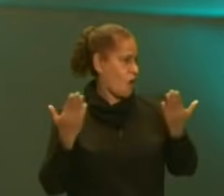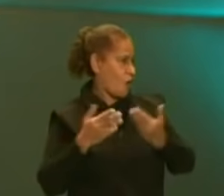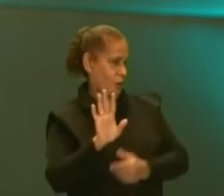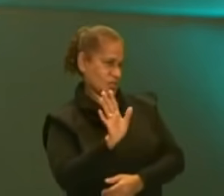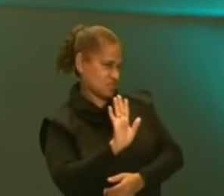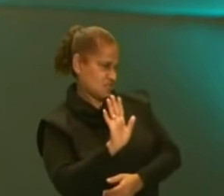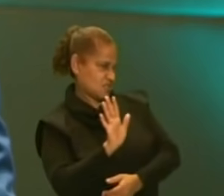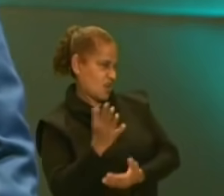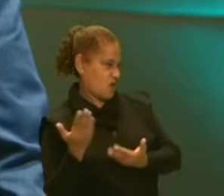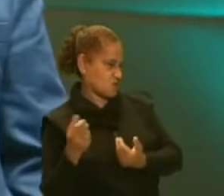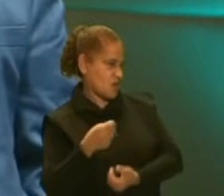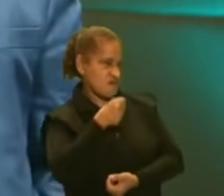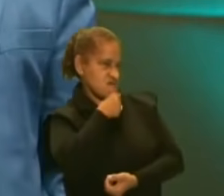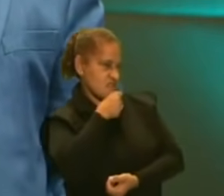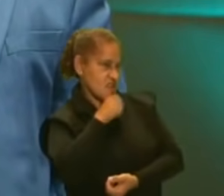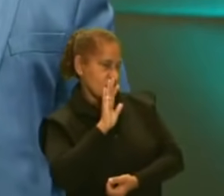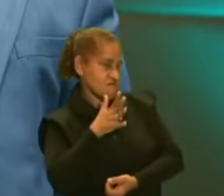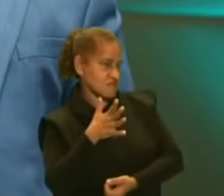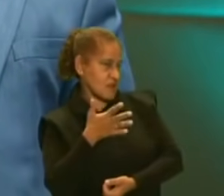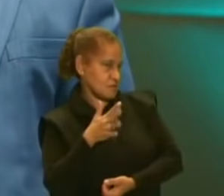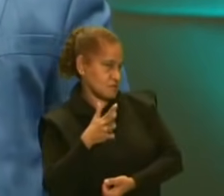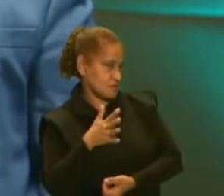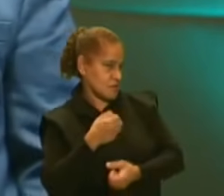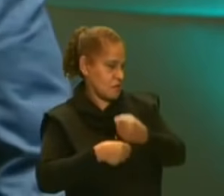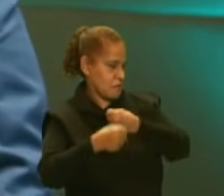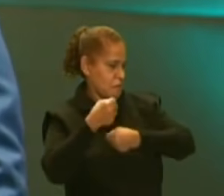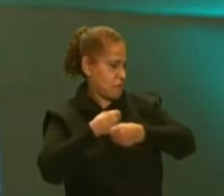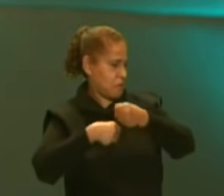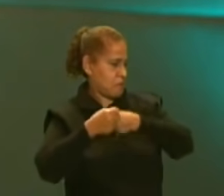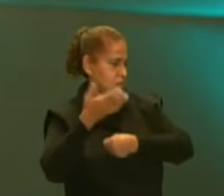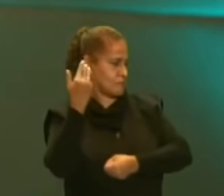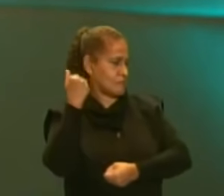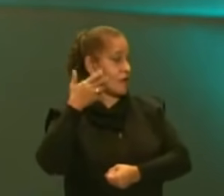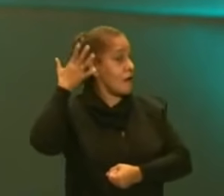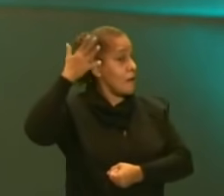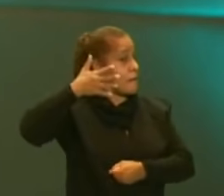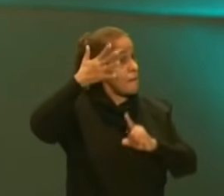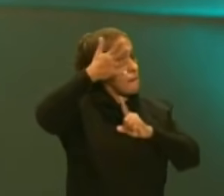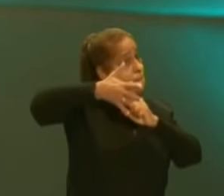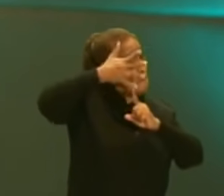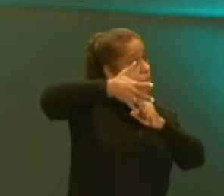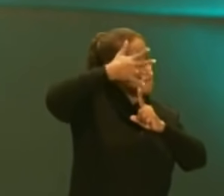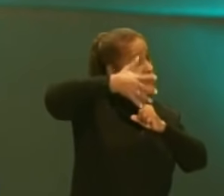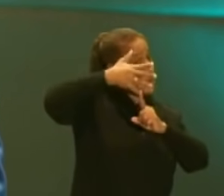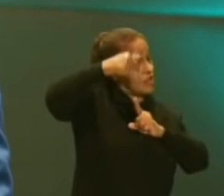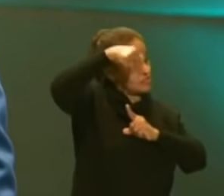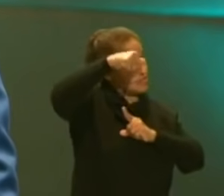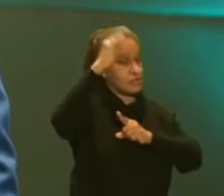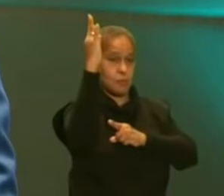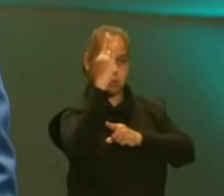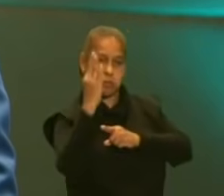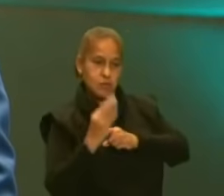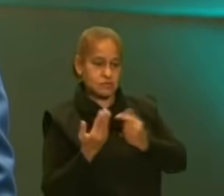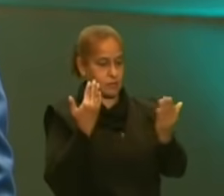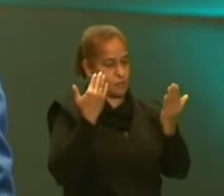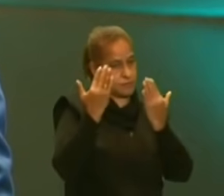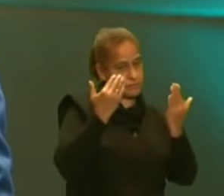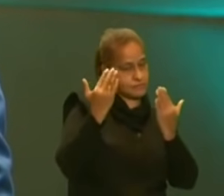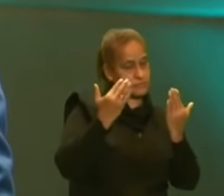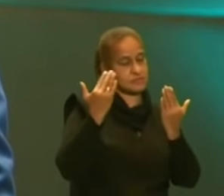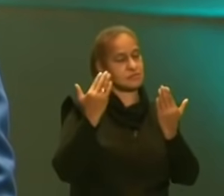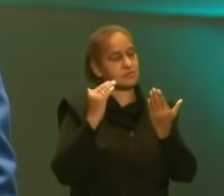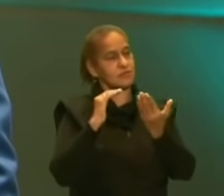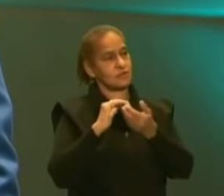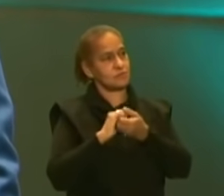já faz muitos anos isso. Ele veio dar uma série de palestras a psicólogos aqui no Brasil. E